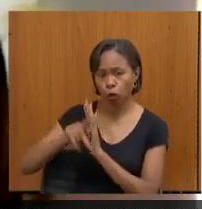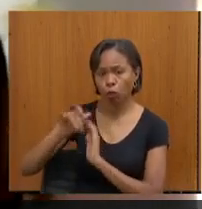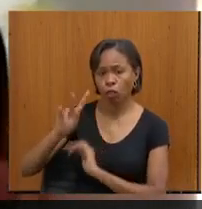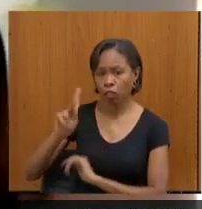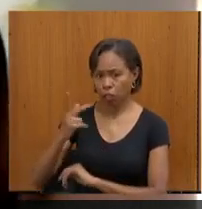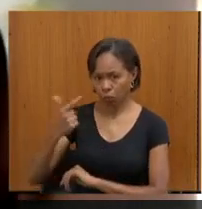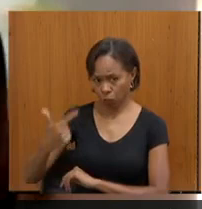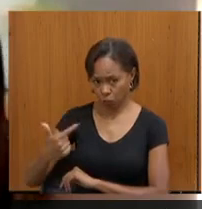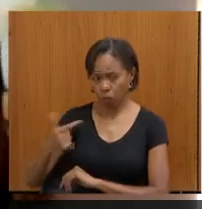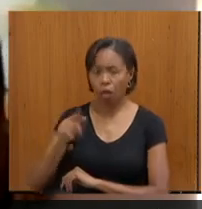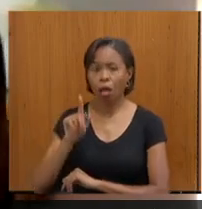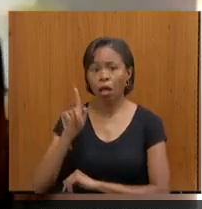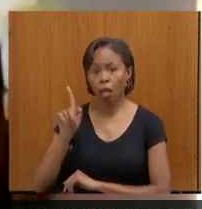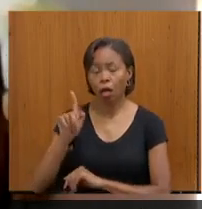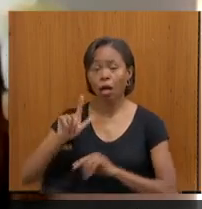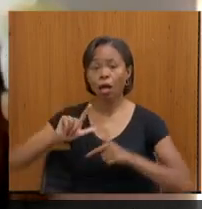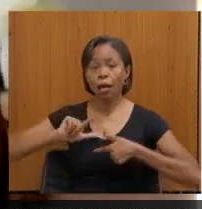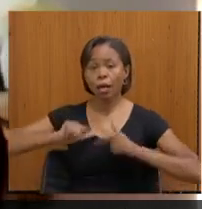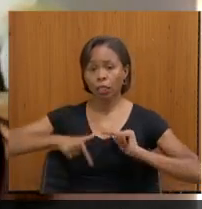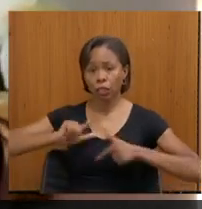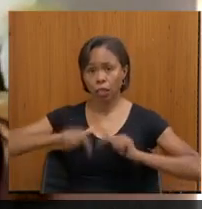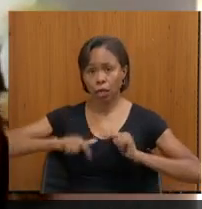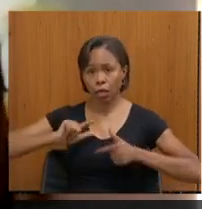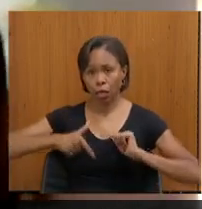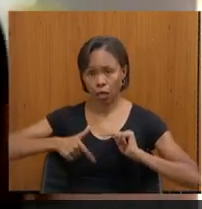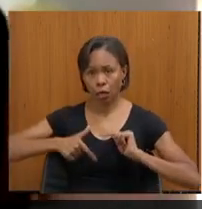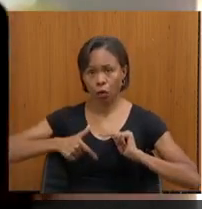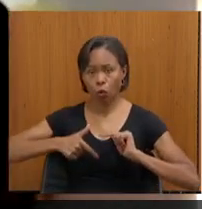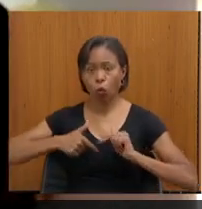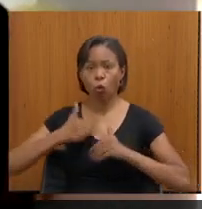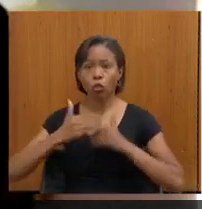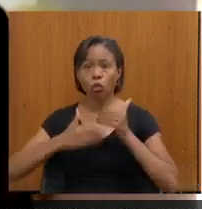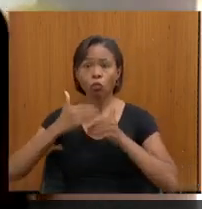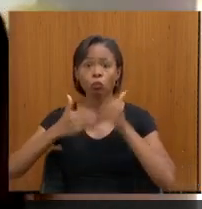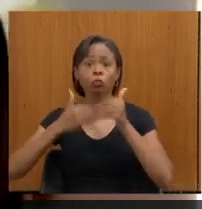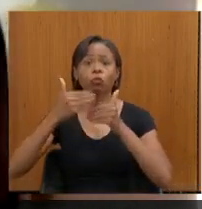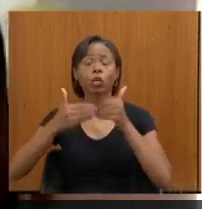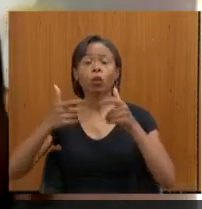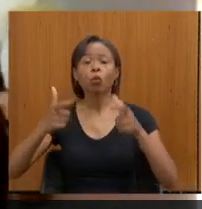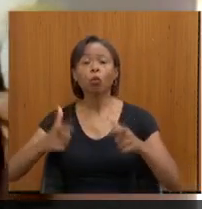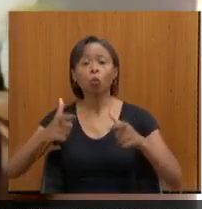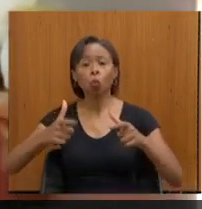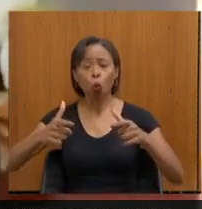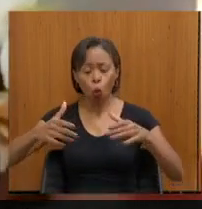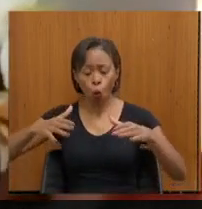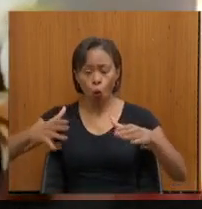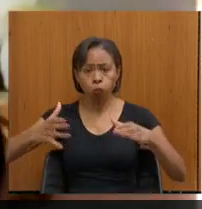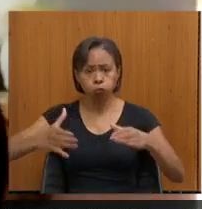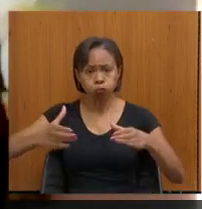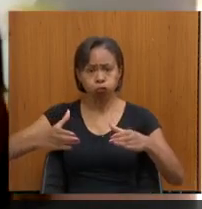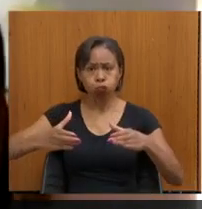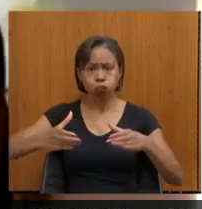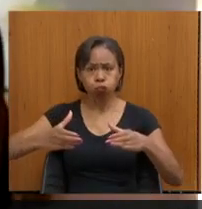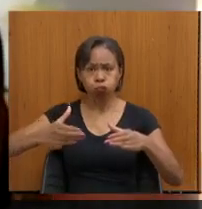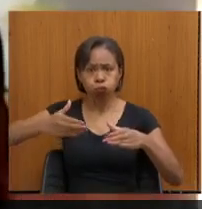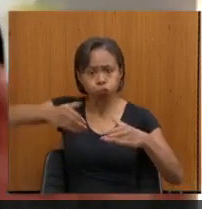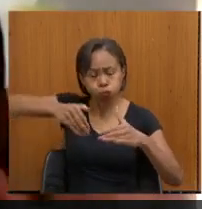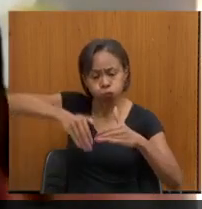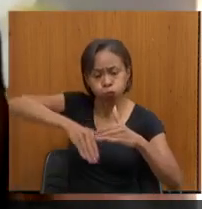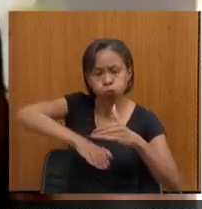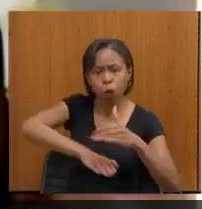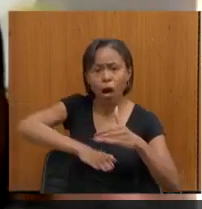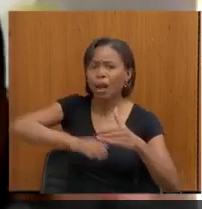desenvolveu e Israel e o tanque de armazenamento e não precisa de